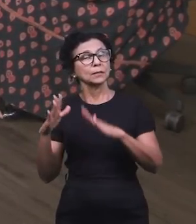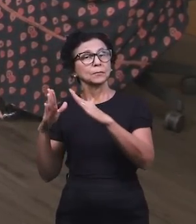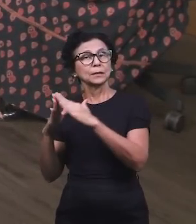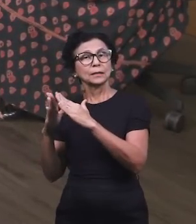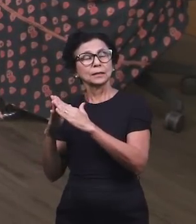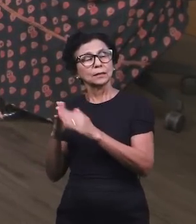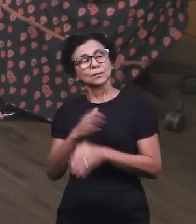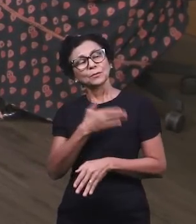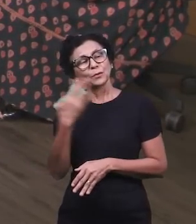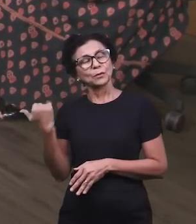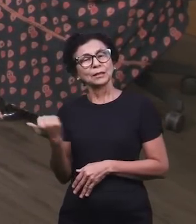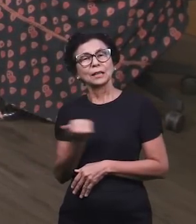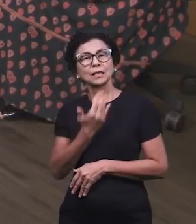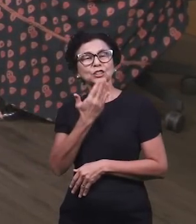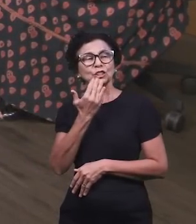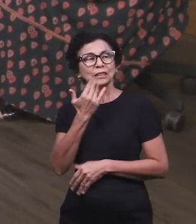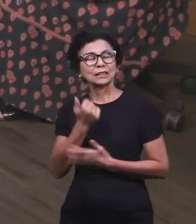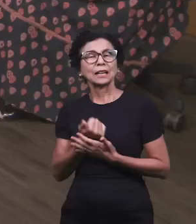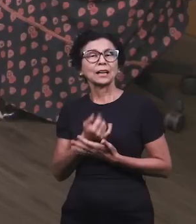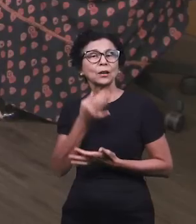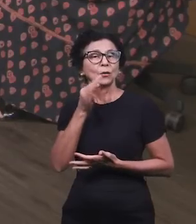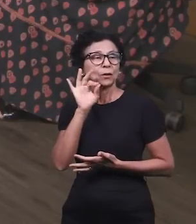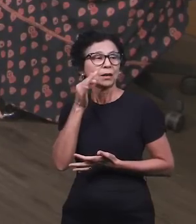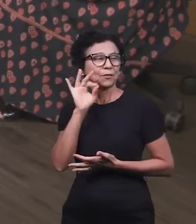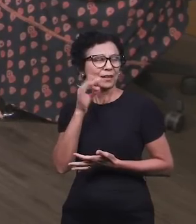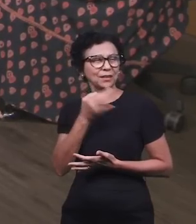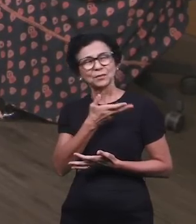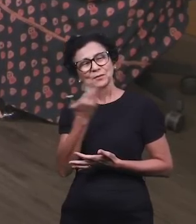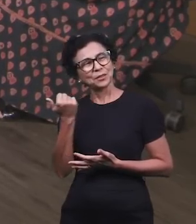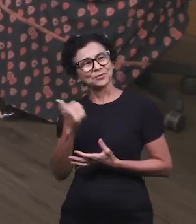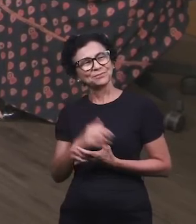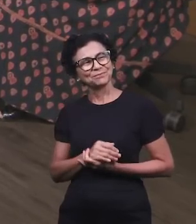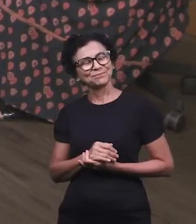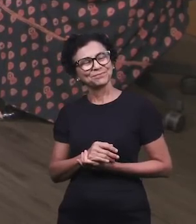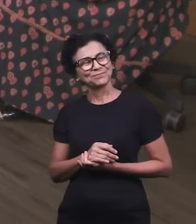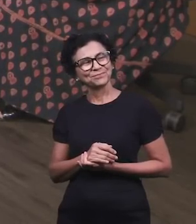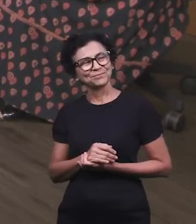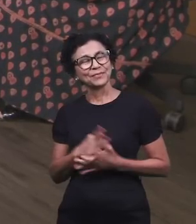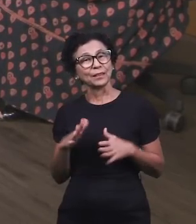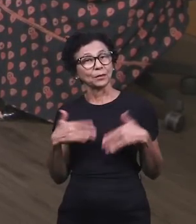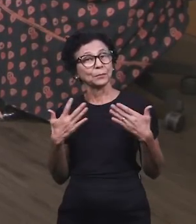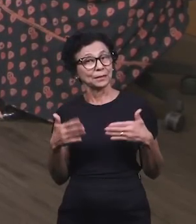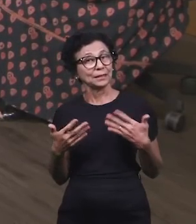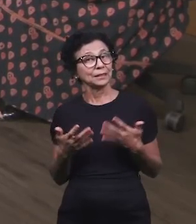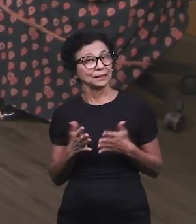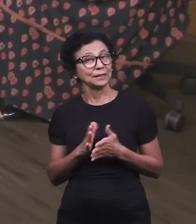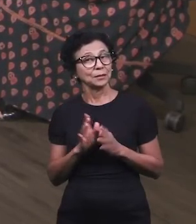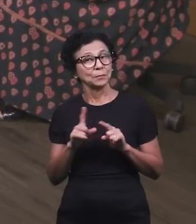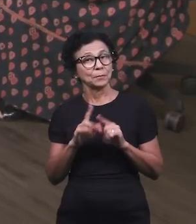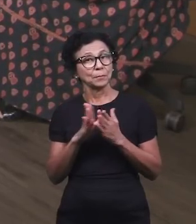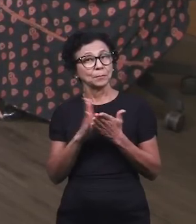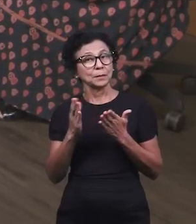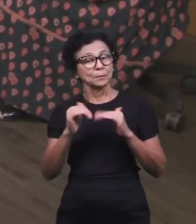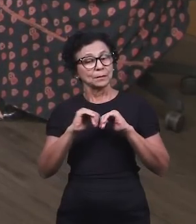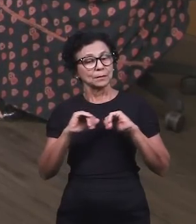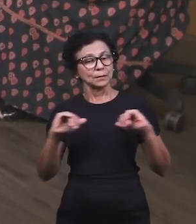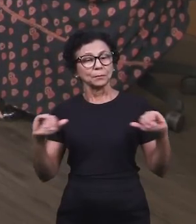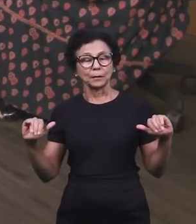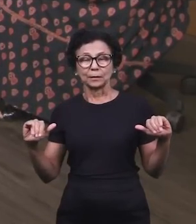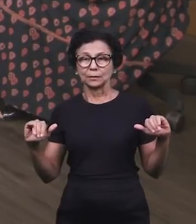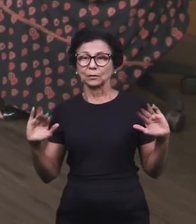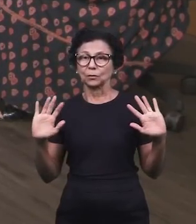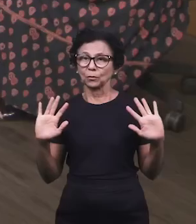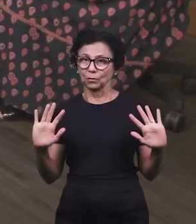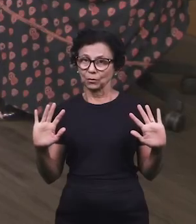a palavra do Senhor, ela faz essa separação aqui. Ela diz assim, o reino do Senhor, o reino de Deus